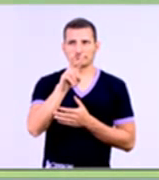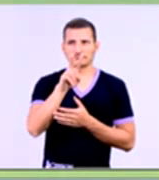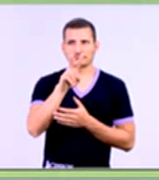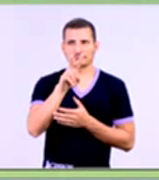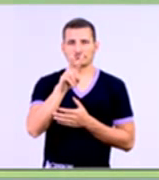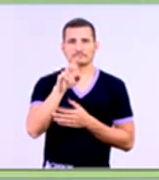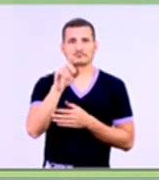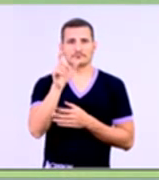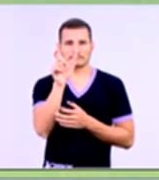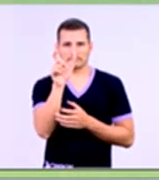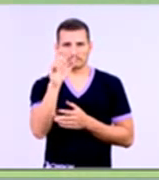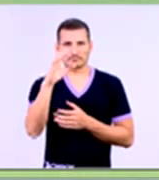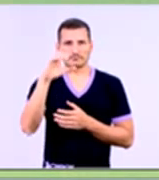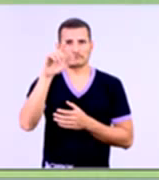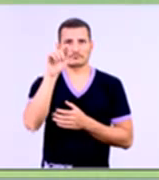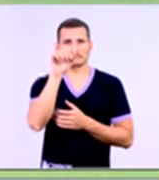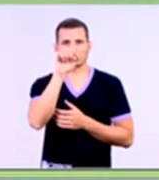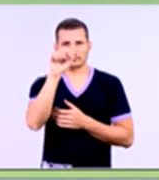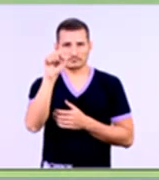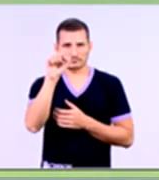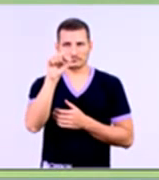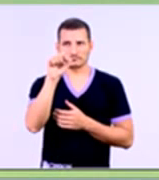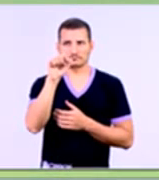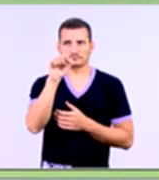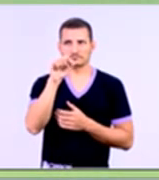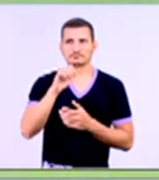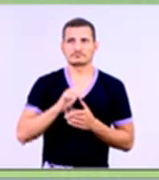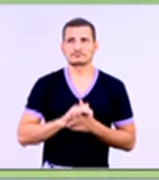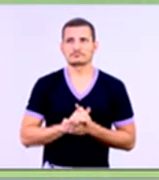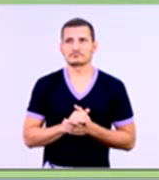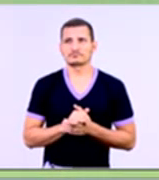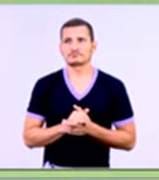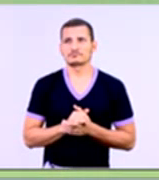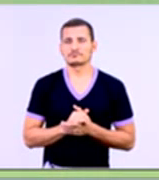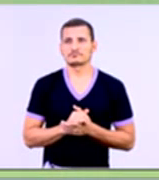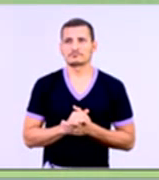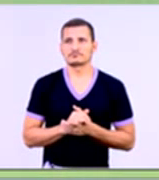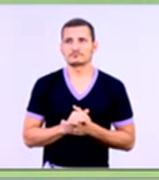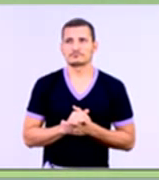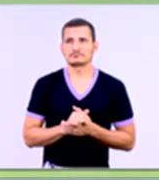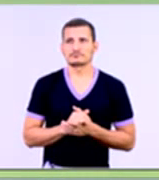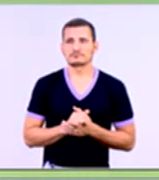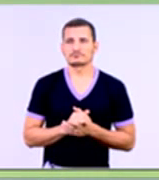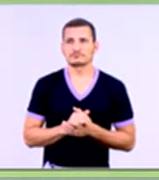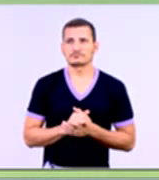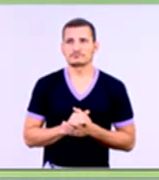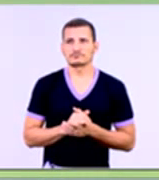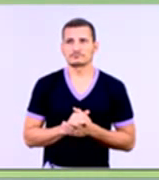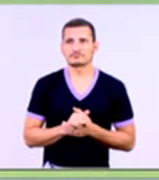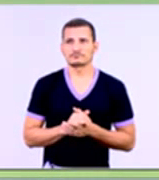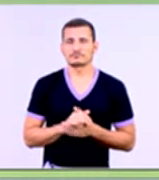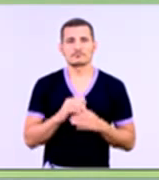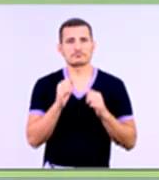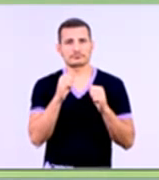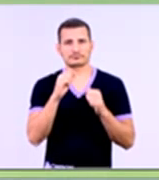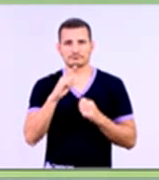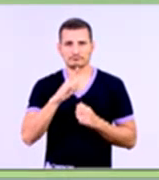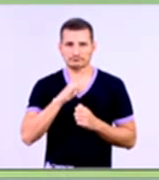de uma classe, que é uma classe alerta. Ela pode possuir